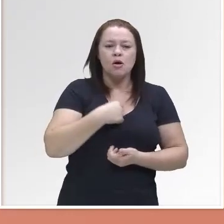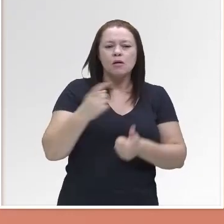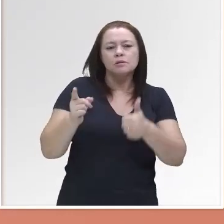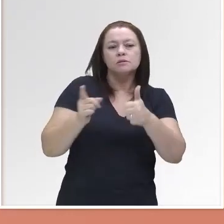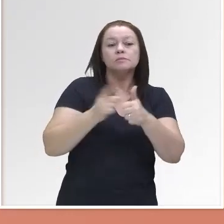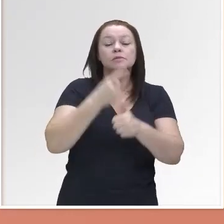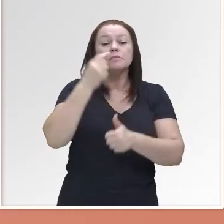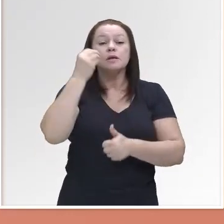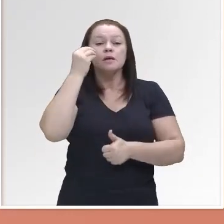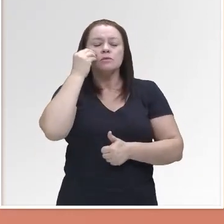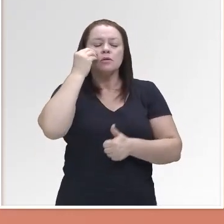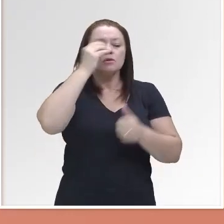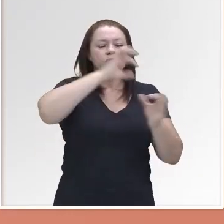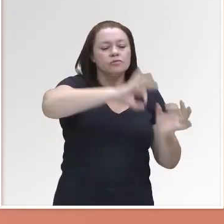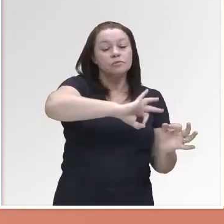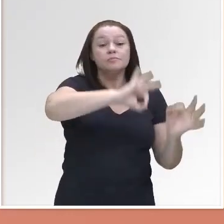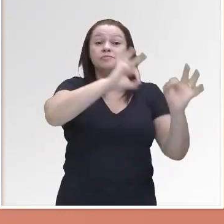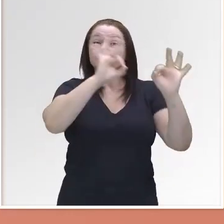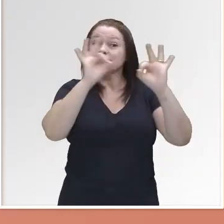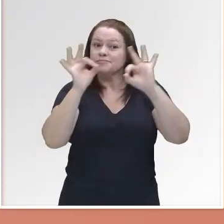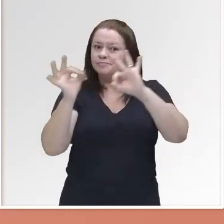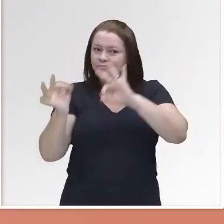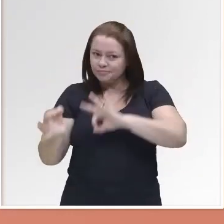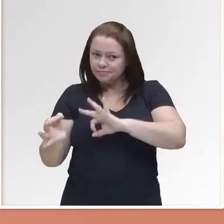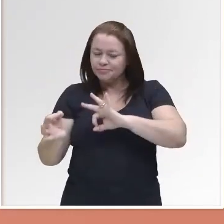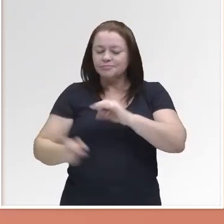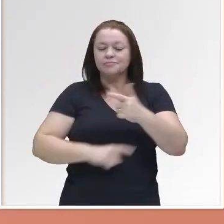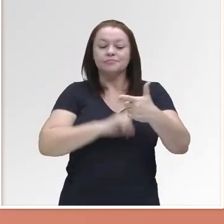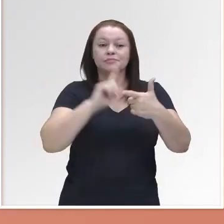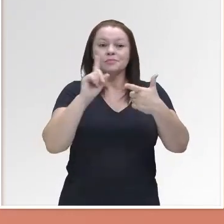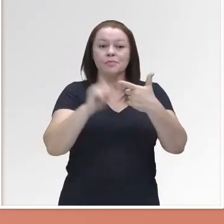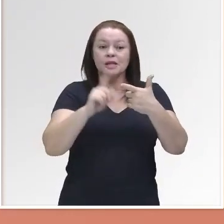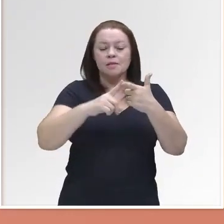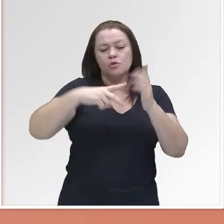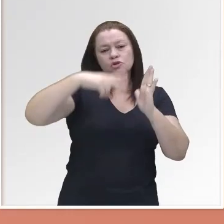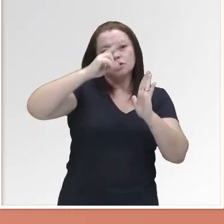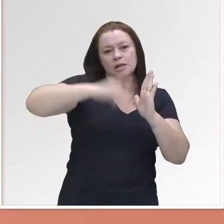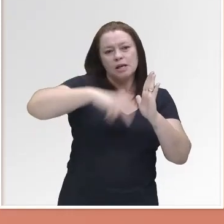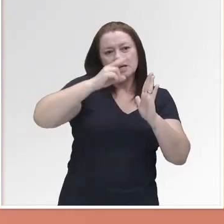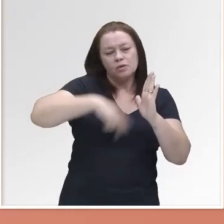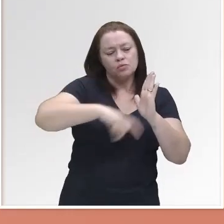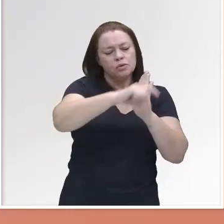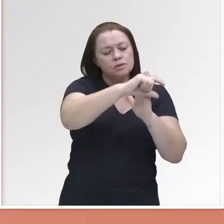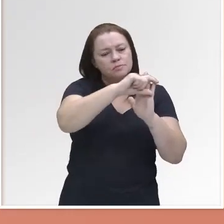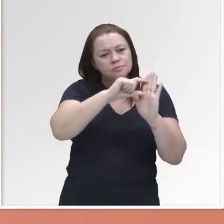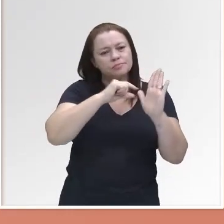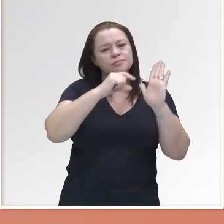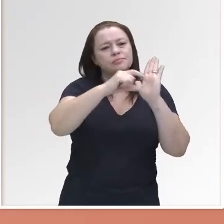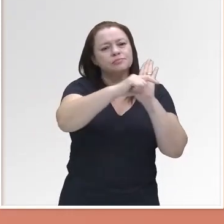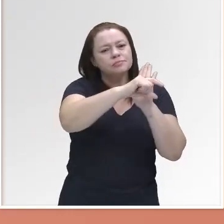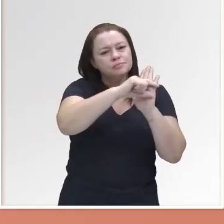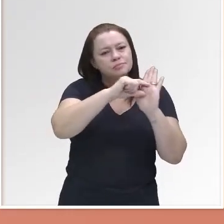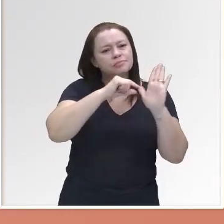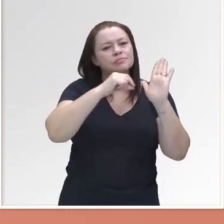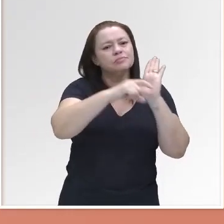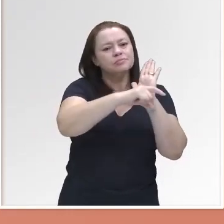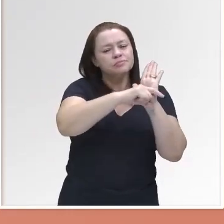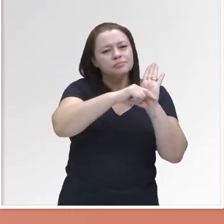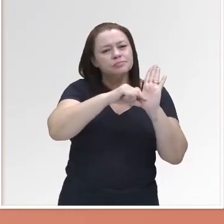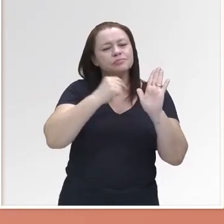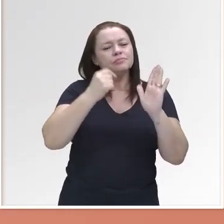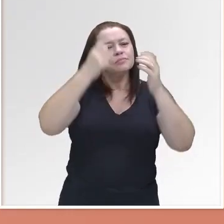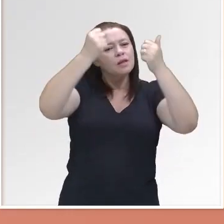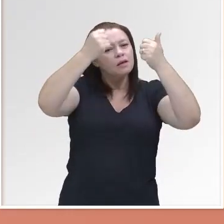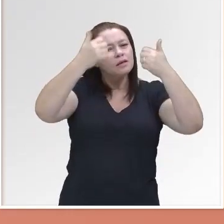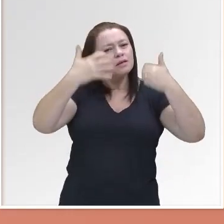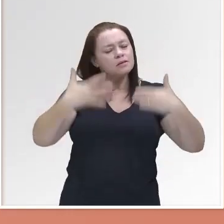o vídeo, depois fizemos leituras de trechos que contam toda a sequência